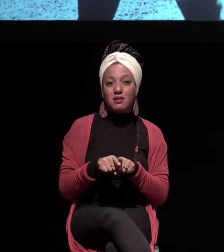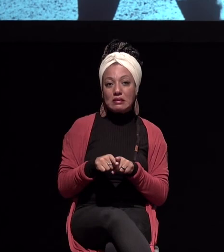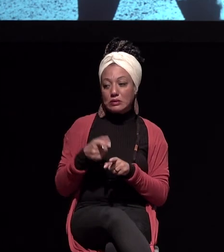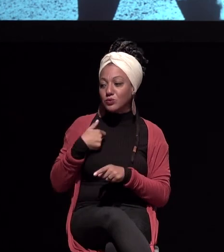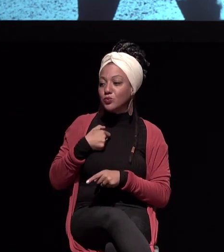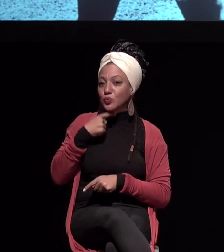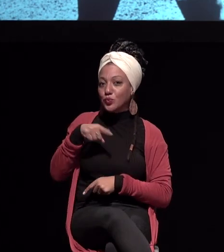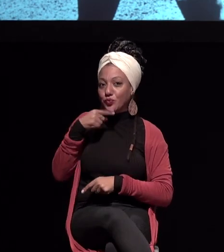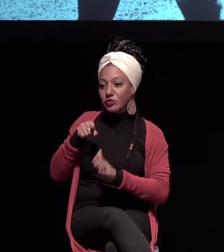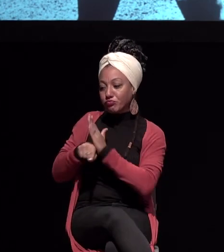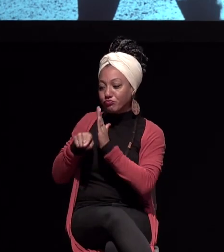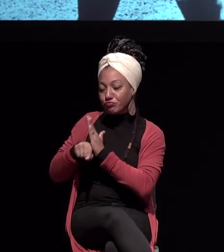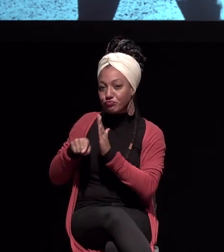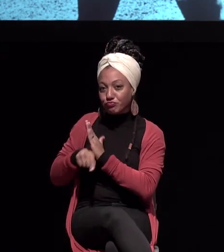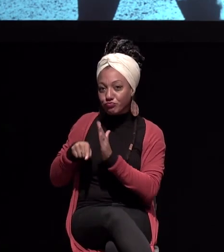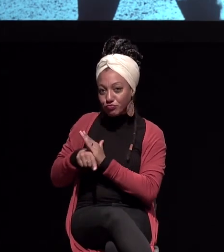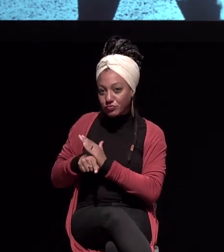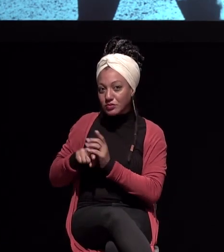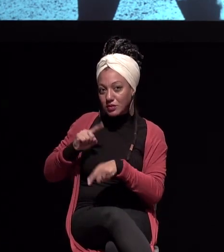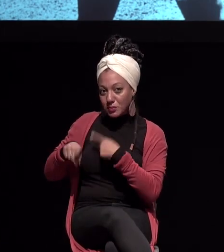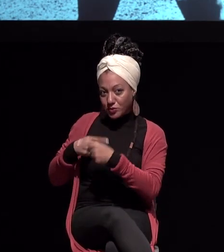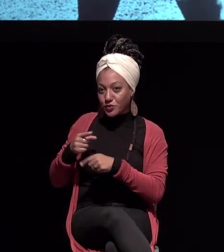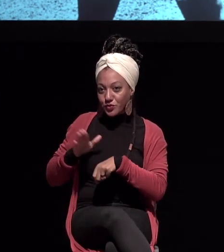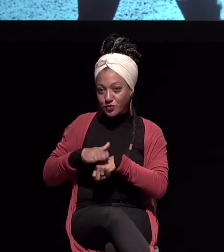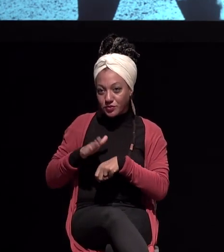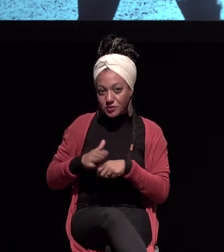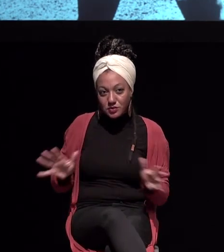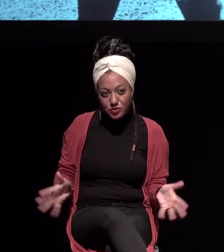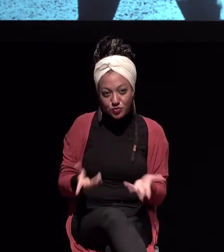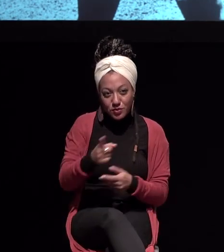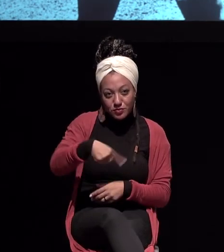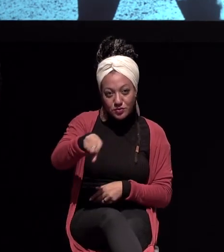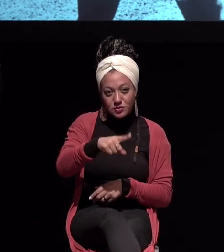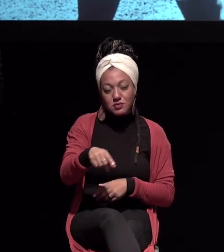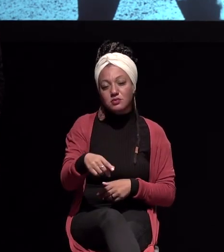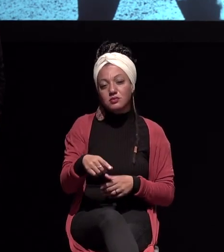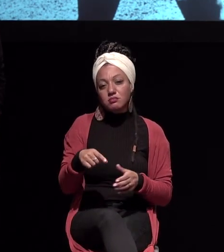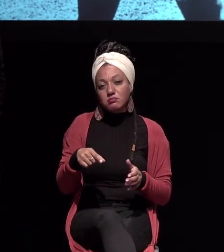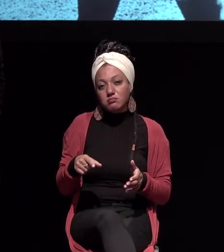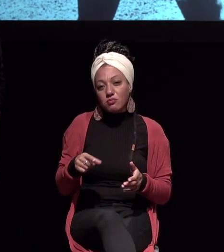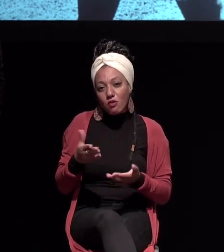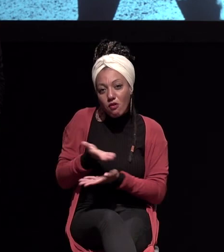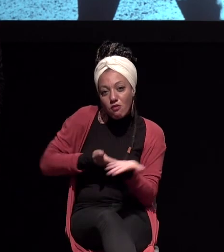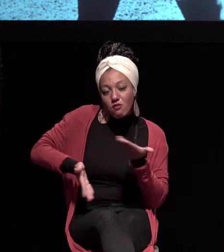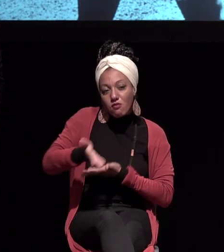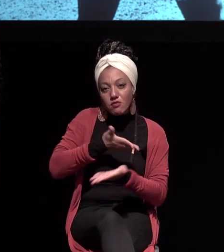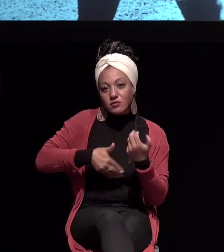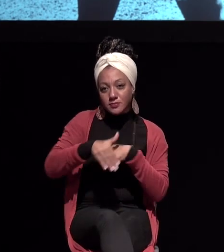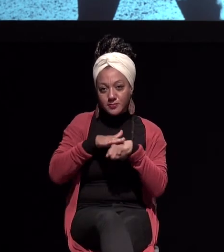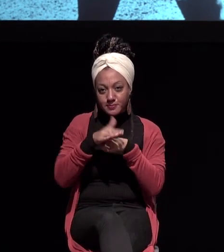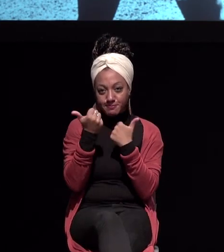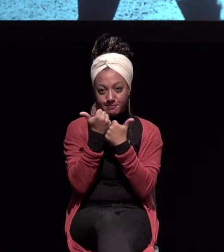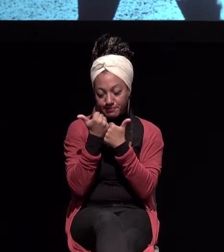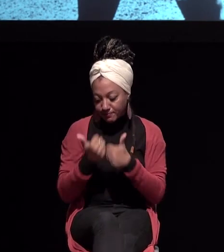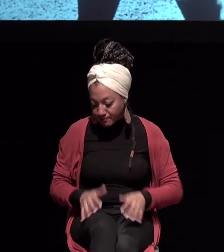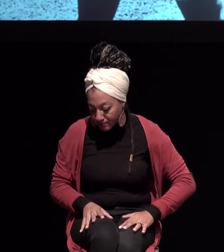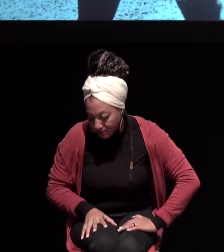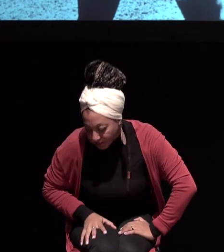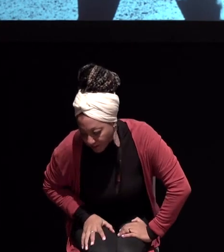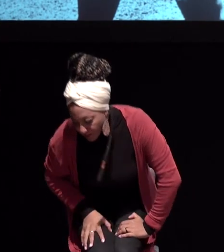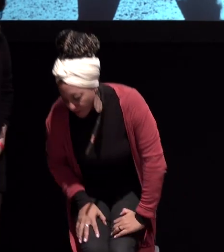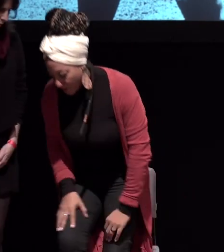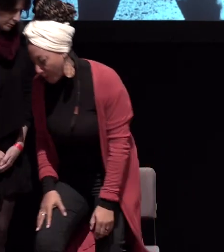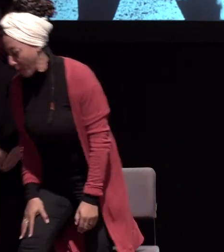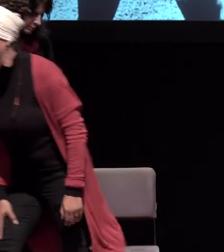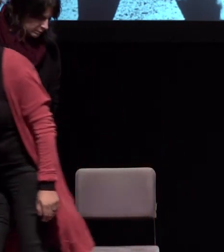perguntas, também algumas ideias aqui para estimular uma conversa após o nosso intervalo.